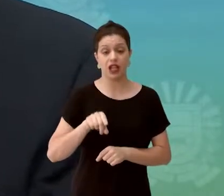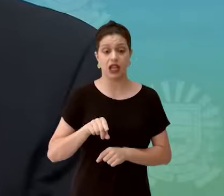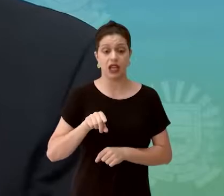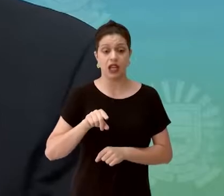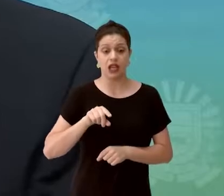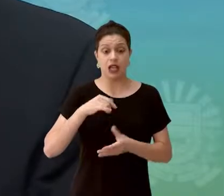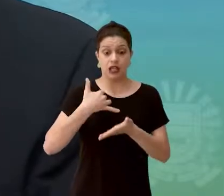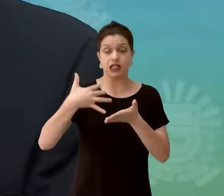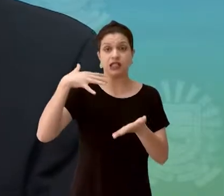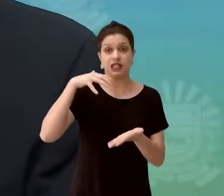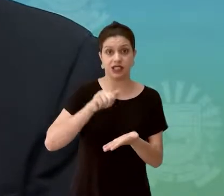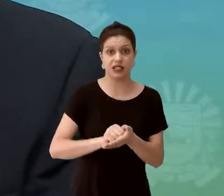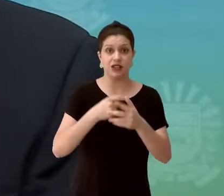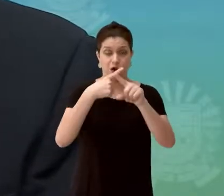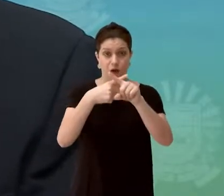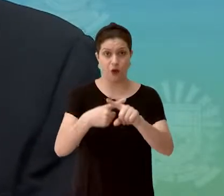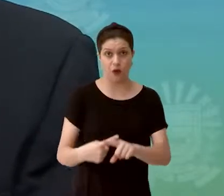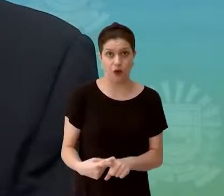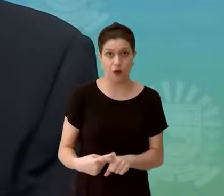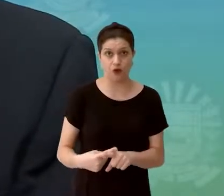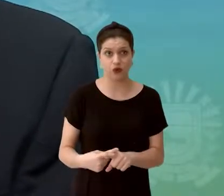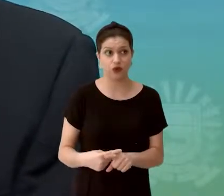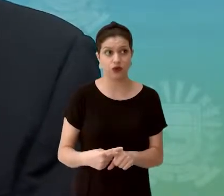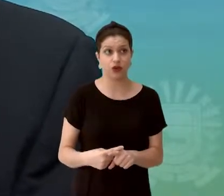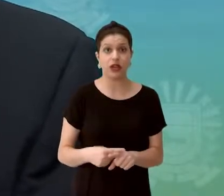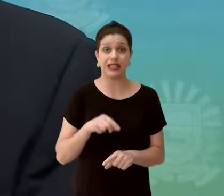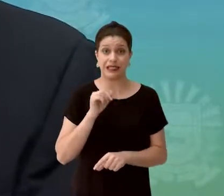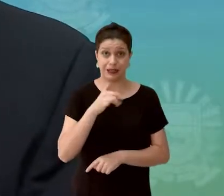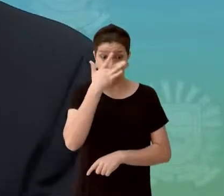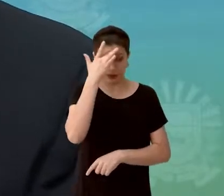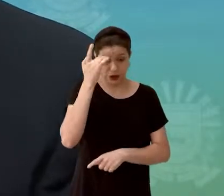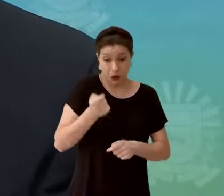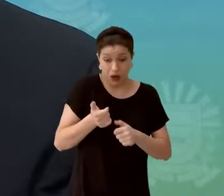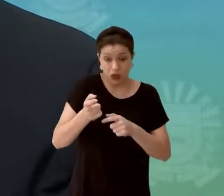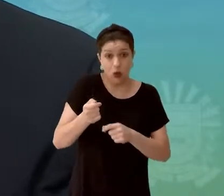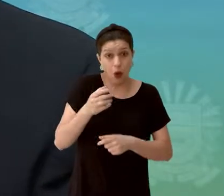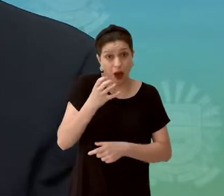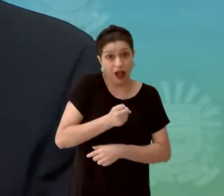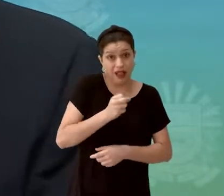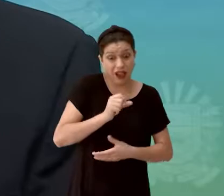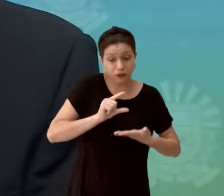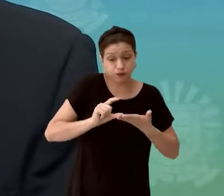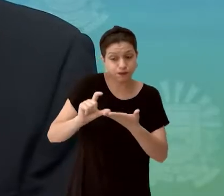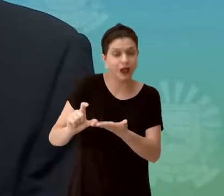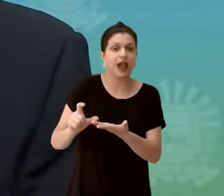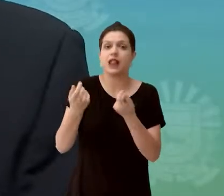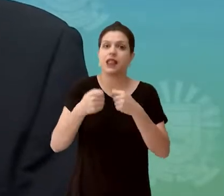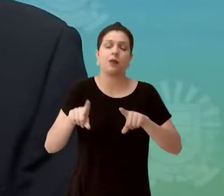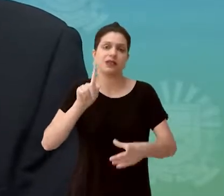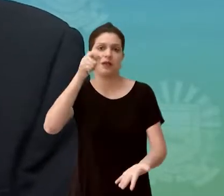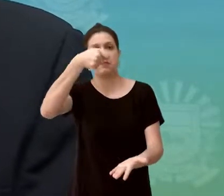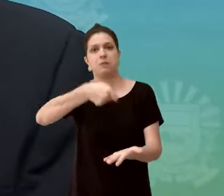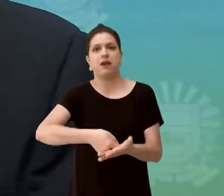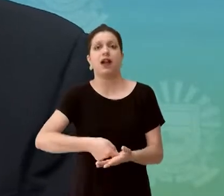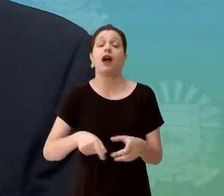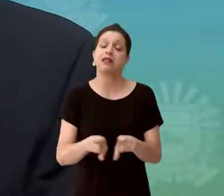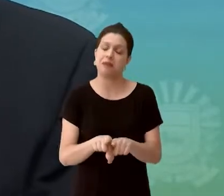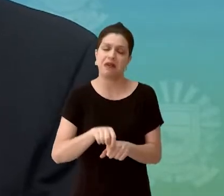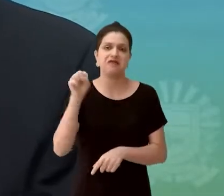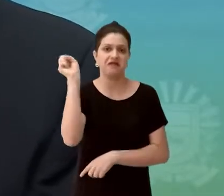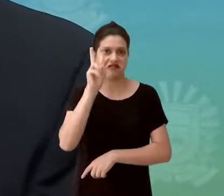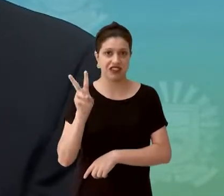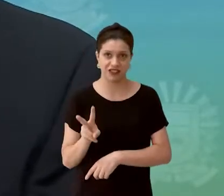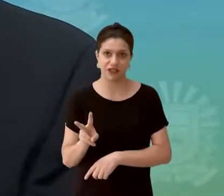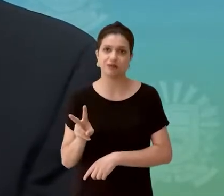de inscrição nos concursos para cargos do governo do estado do Mato Grosso do Sul, bem como nas taxas